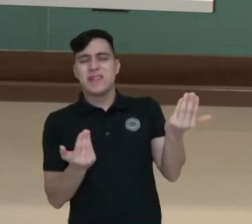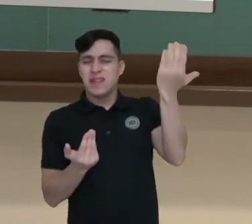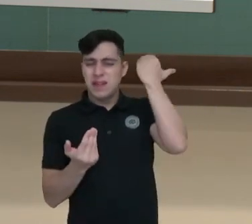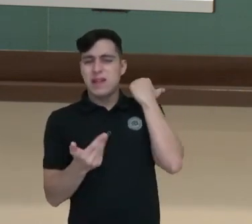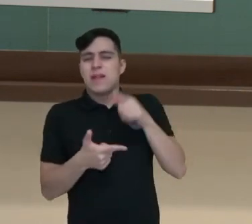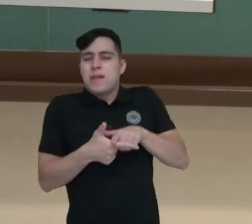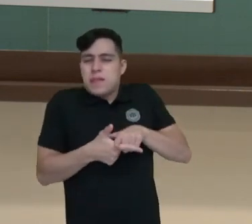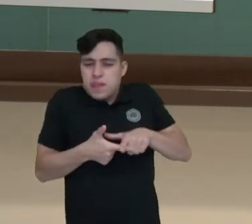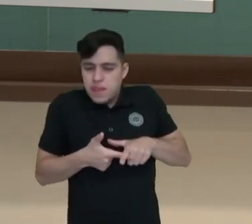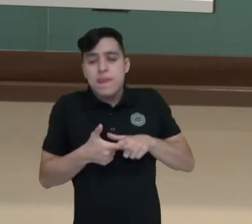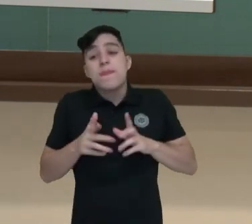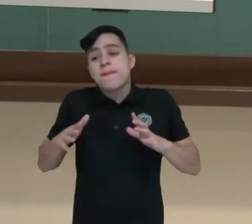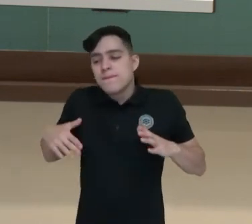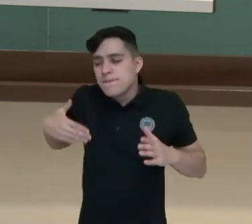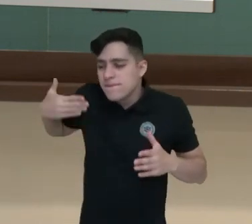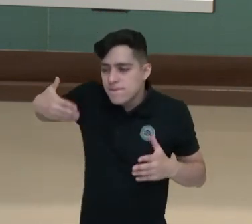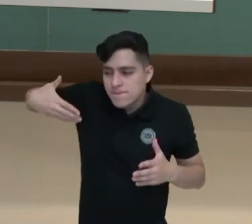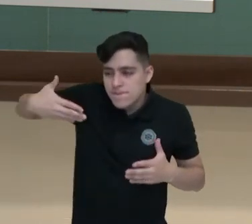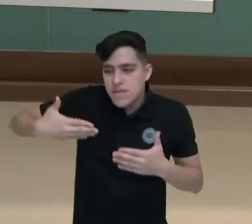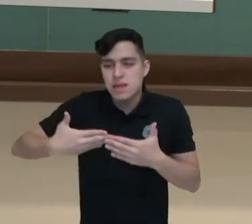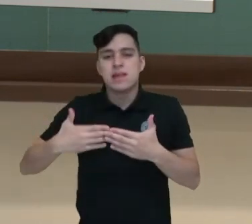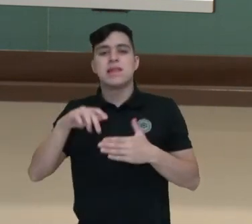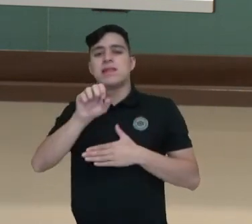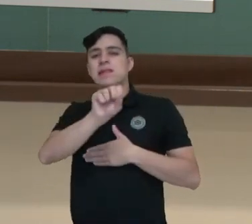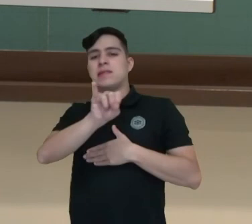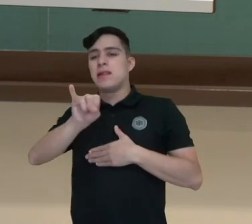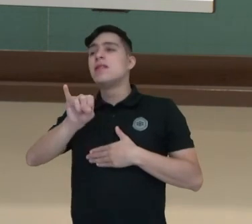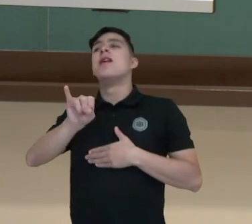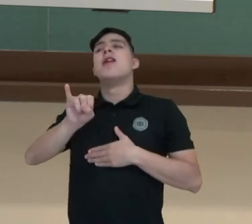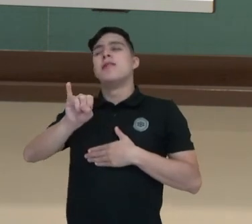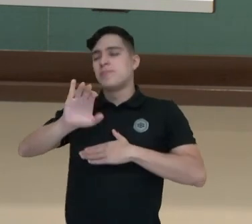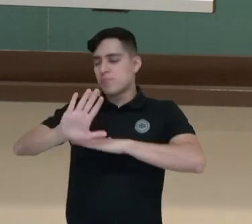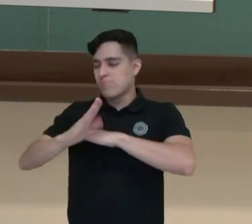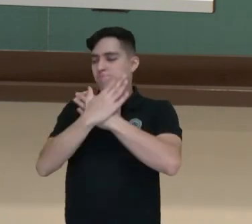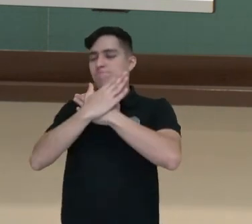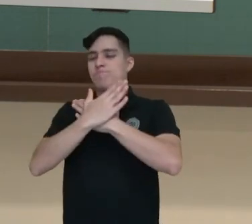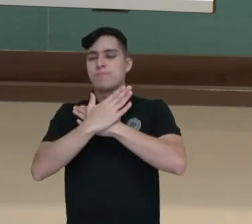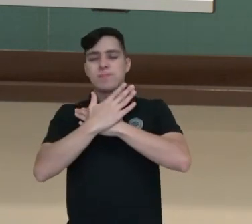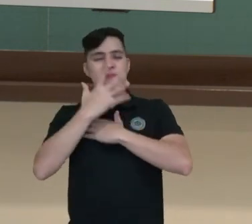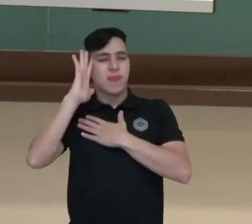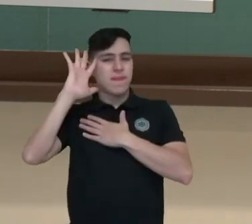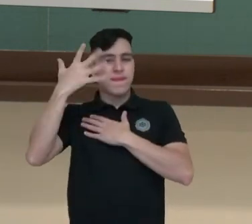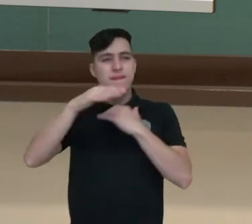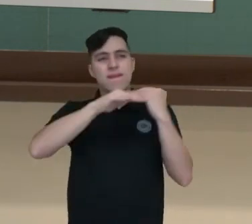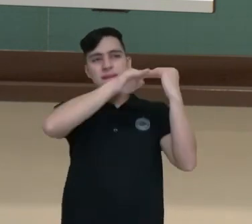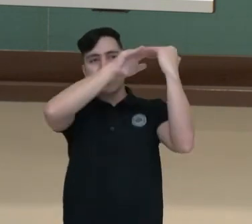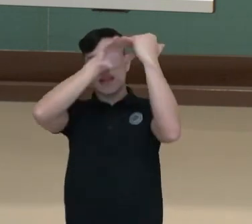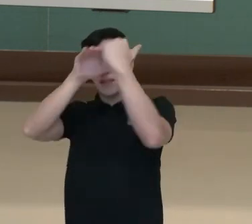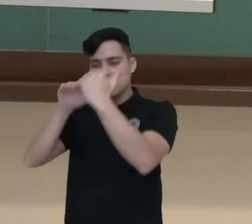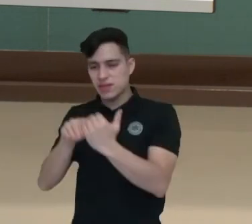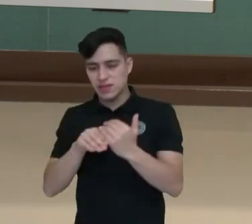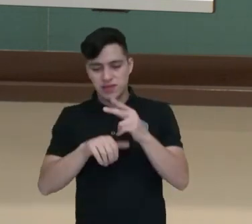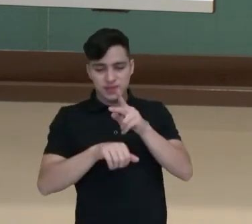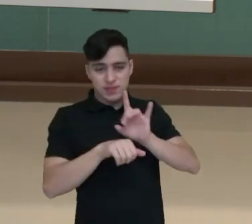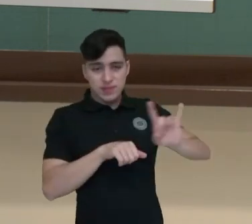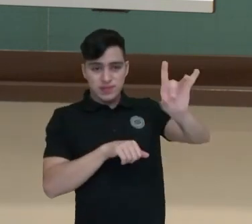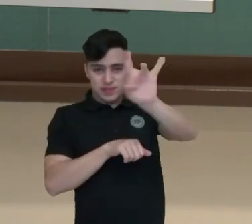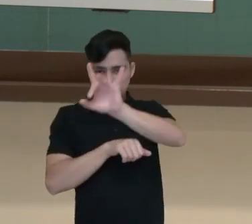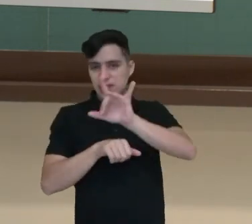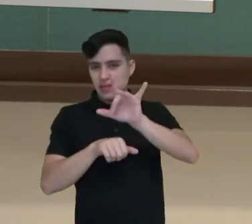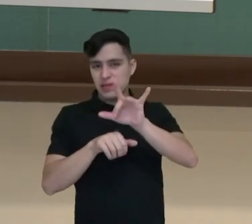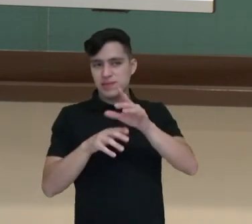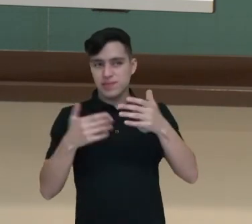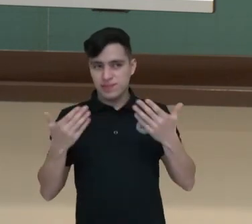o Sistema Internacional de Medidas veio para nos auxiliar a isso, a ter um padrão em cada